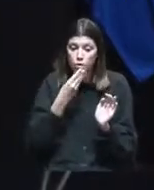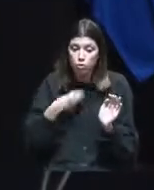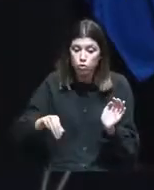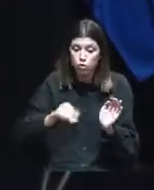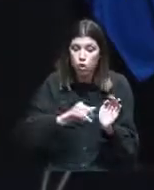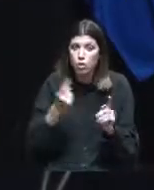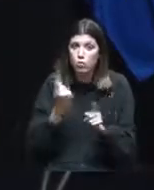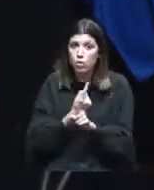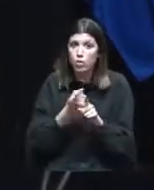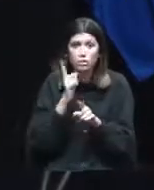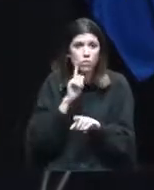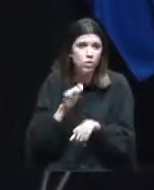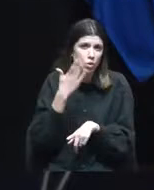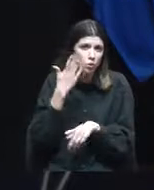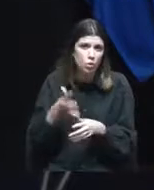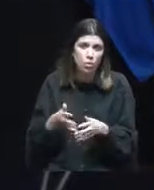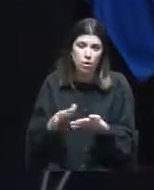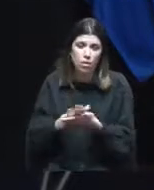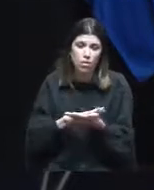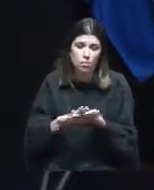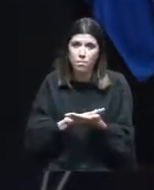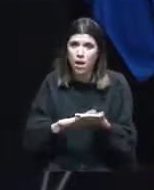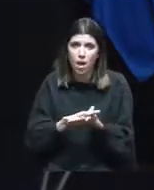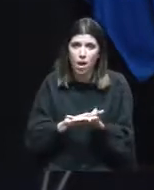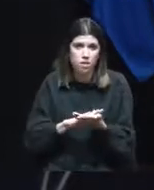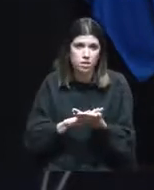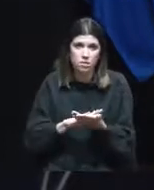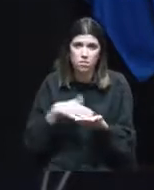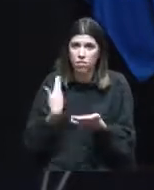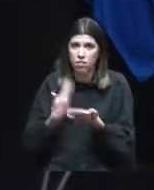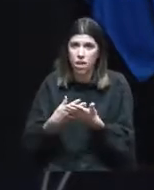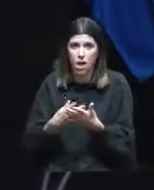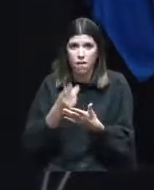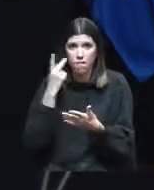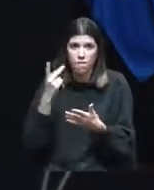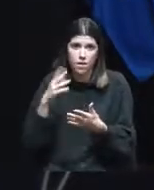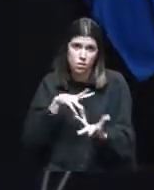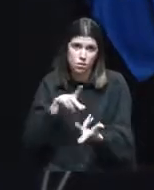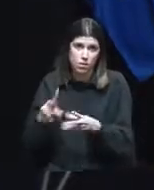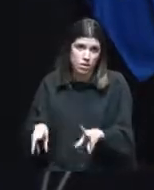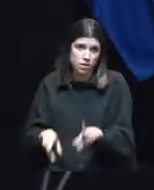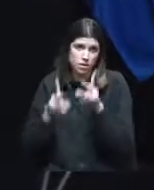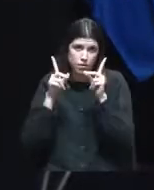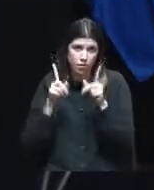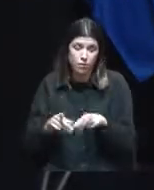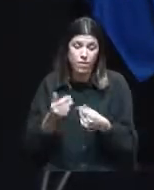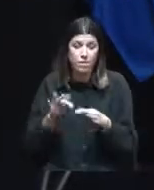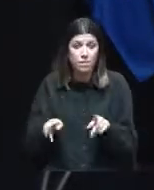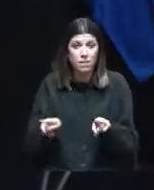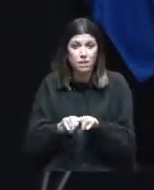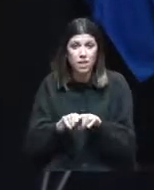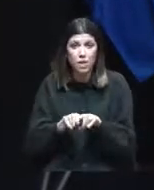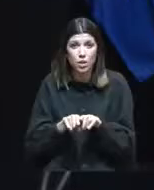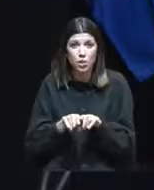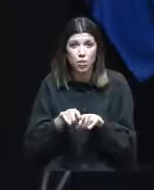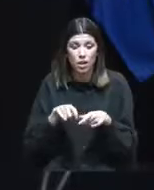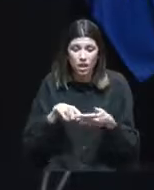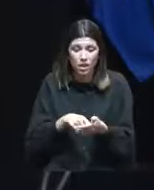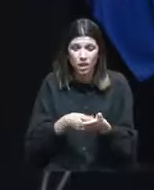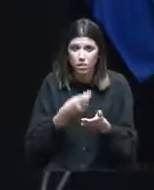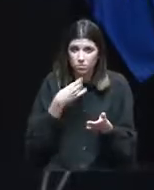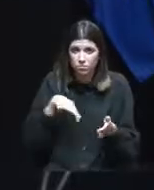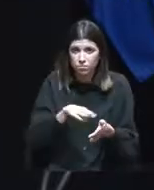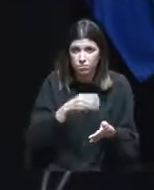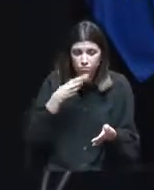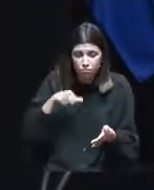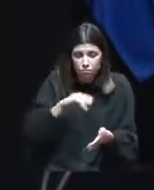recurso precioso e um pilar fundamental para o desenvolvimento da vida no planeta. Contudo, têm sido sujeitos a várias pressões, o que resulta